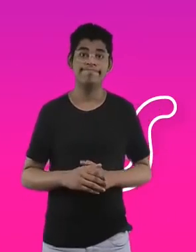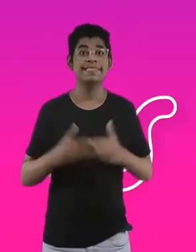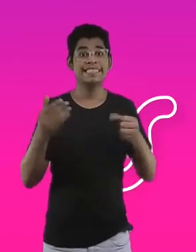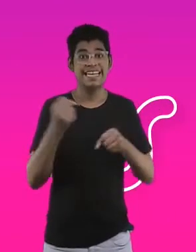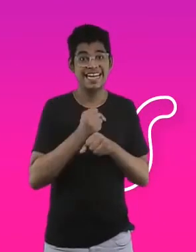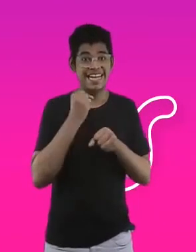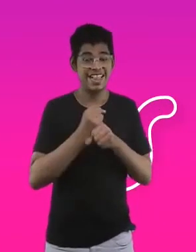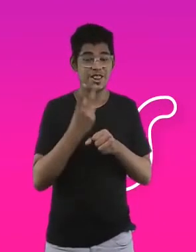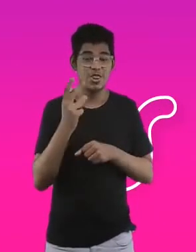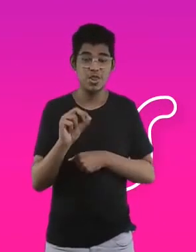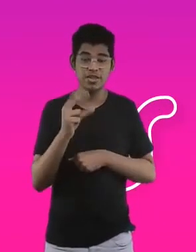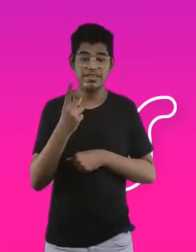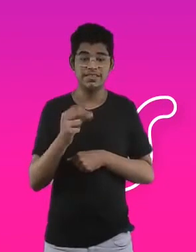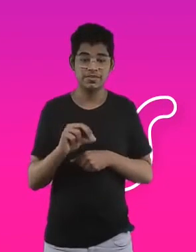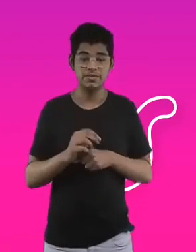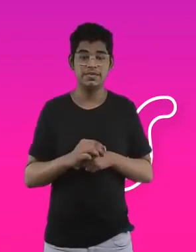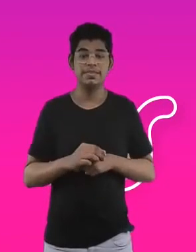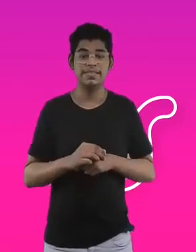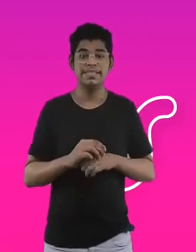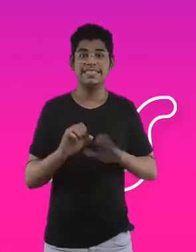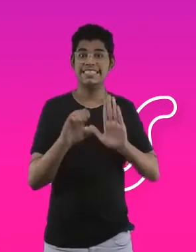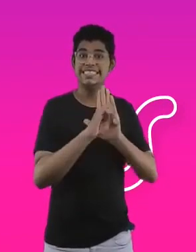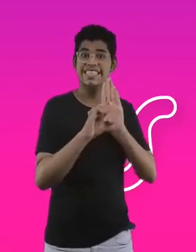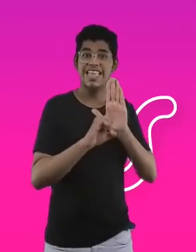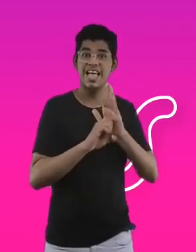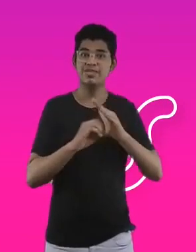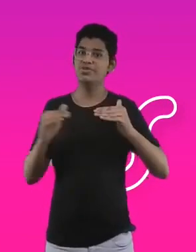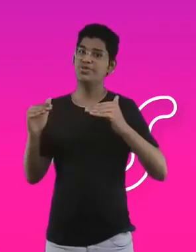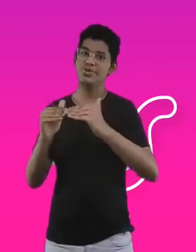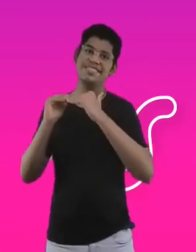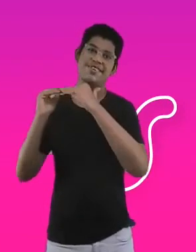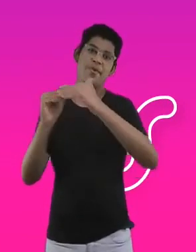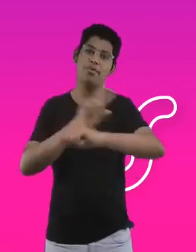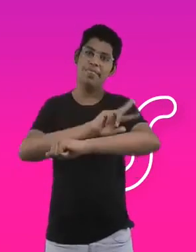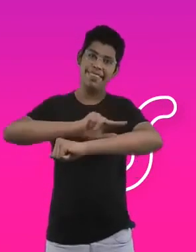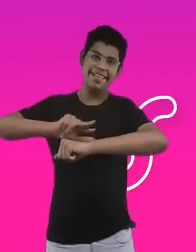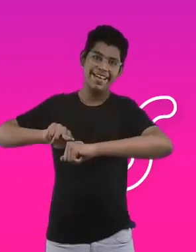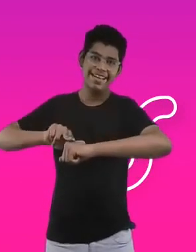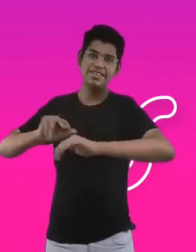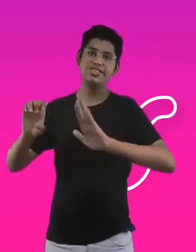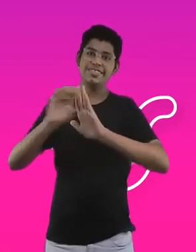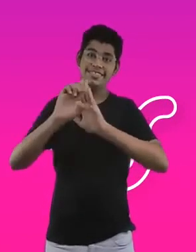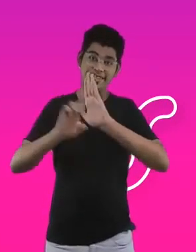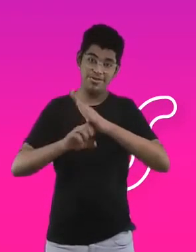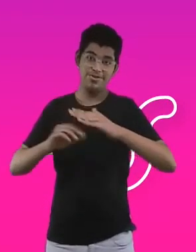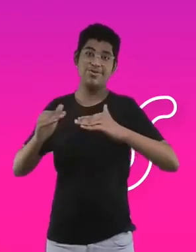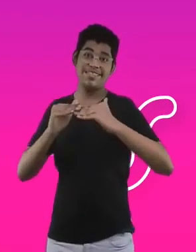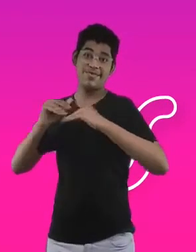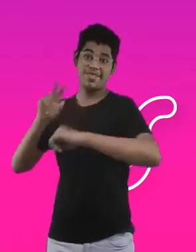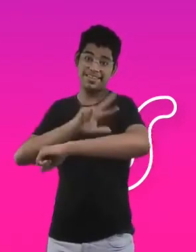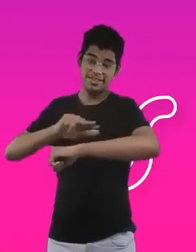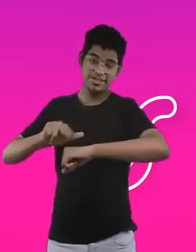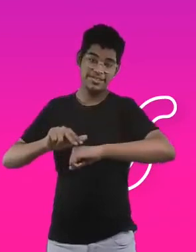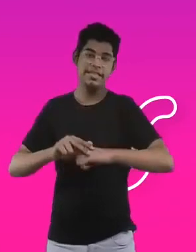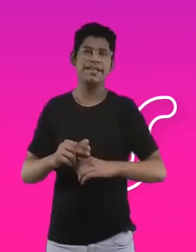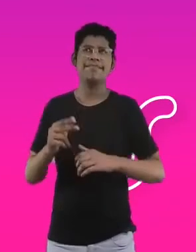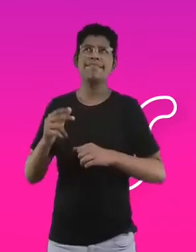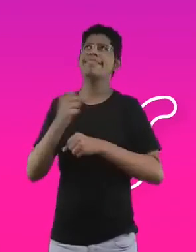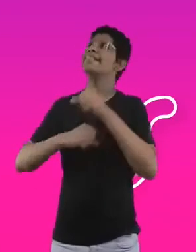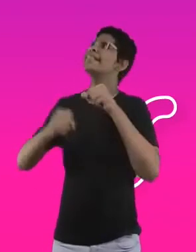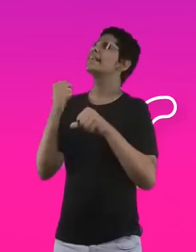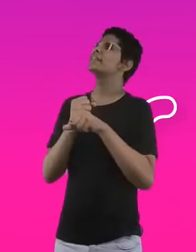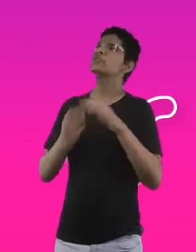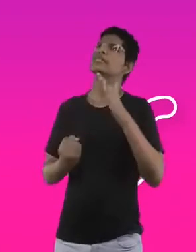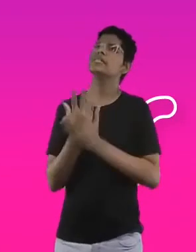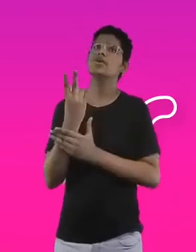o Estatuto da Igualdade Racial no Brasil, que foi sancionado lá em 2010, ele completa